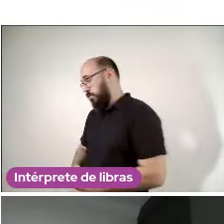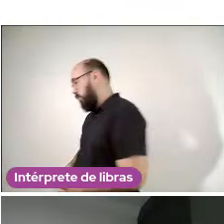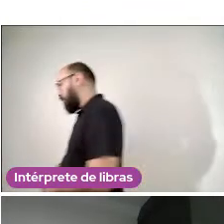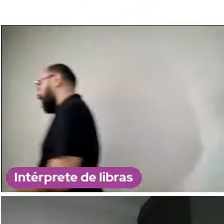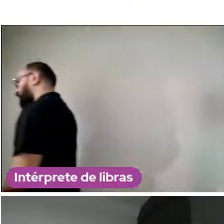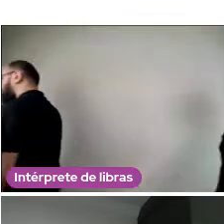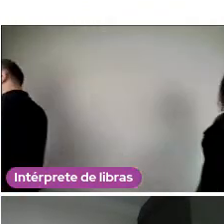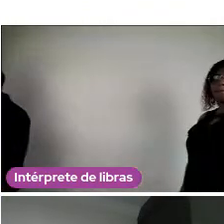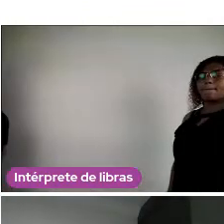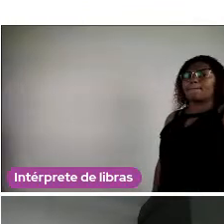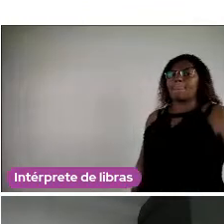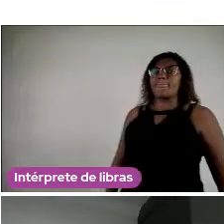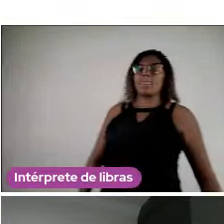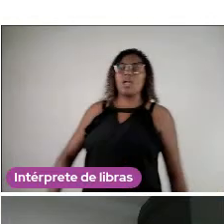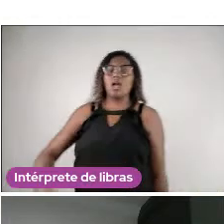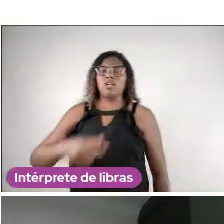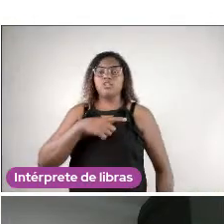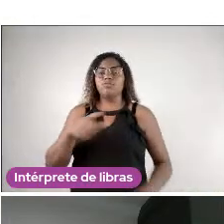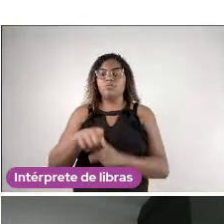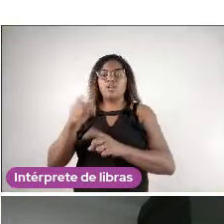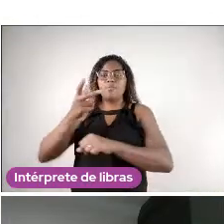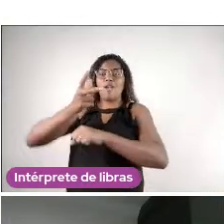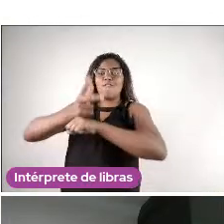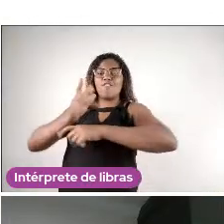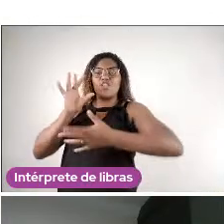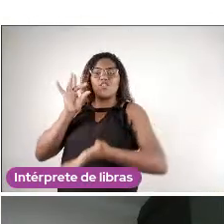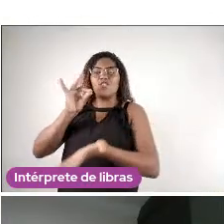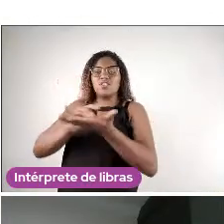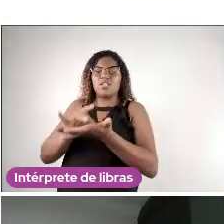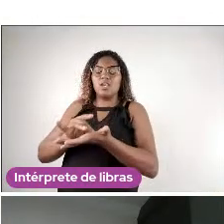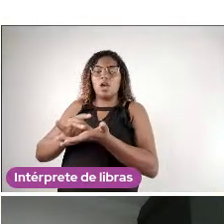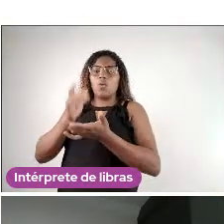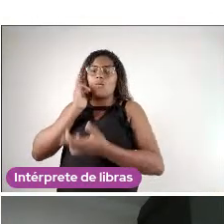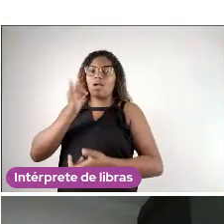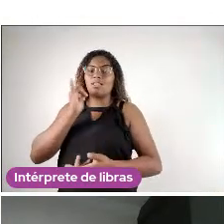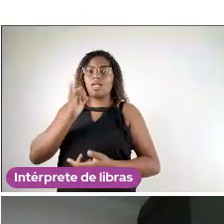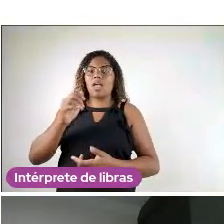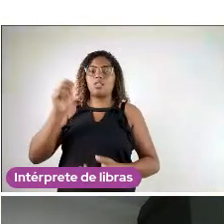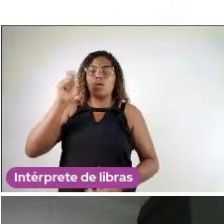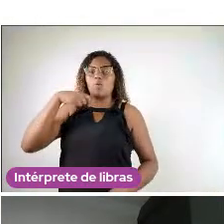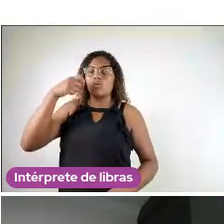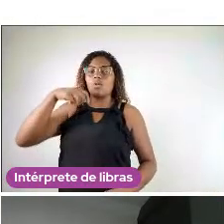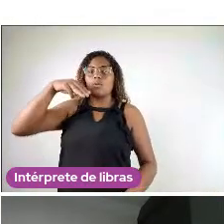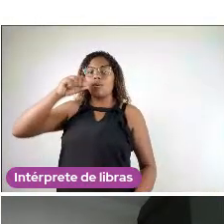Tivemos o lançamento do vídeo oficial com a narração do ator Matheus Solano,